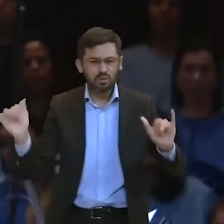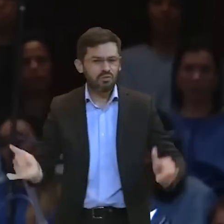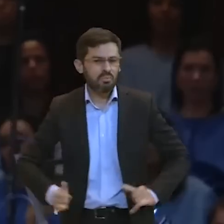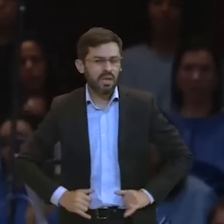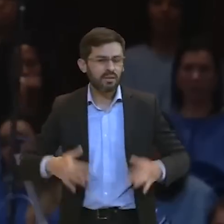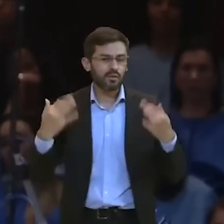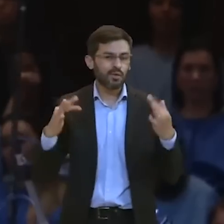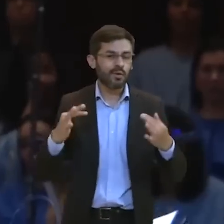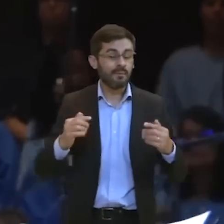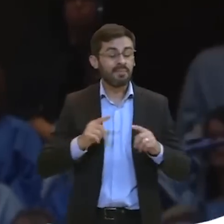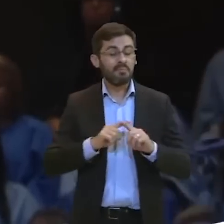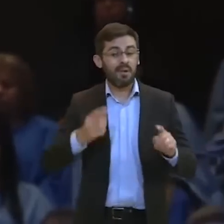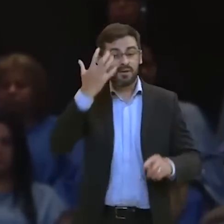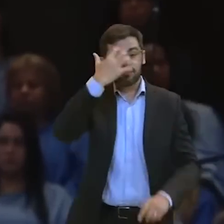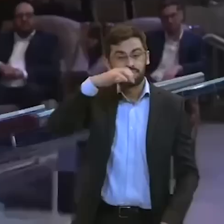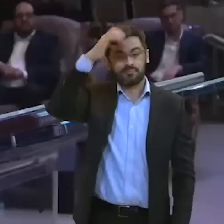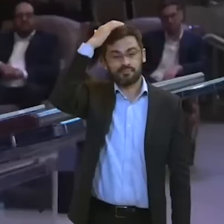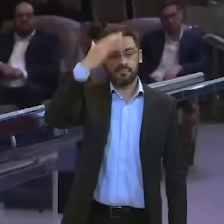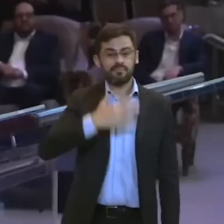homem, Acás,